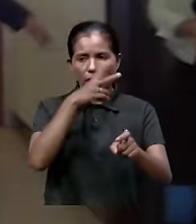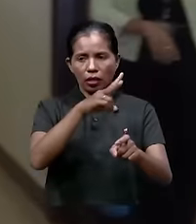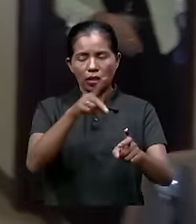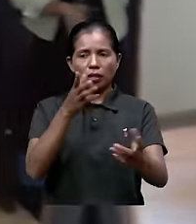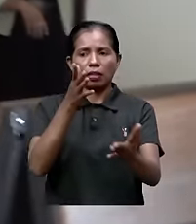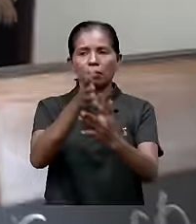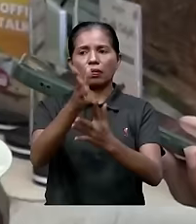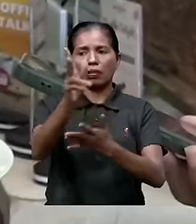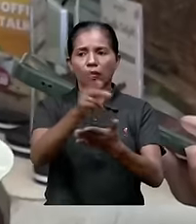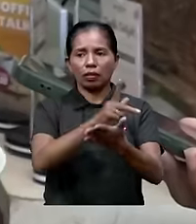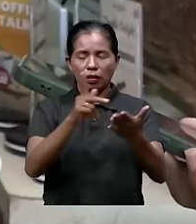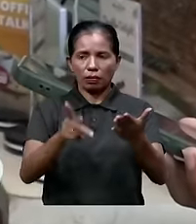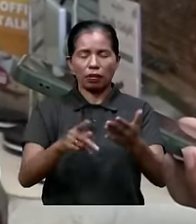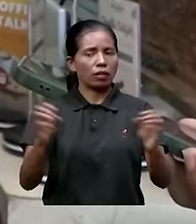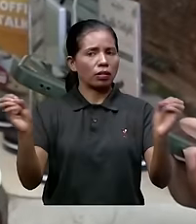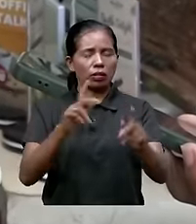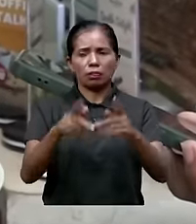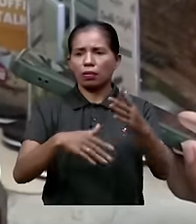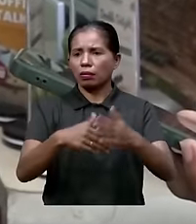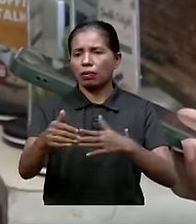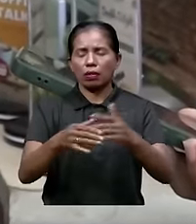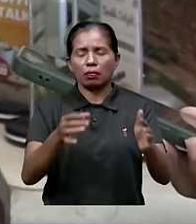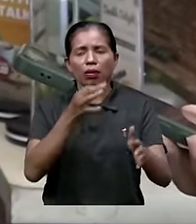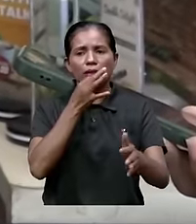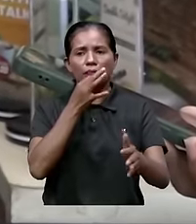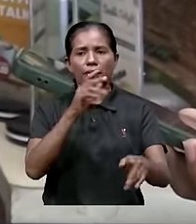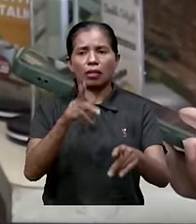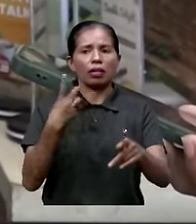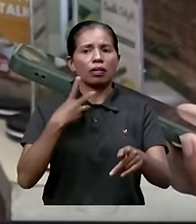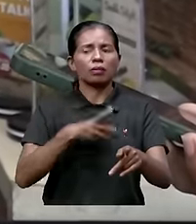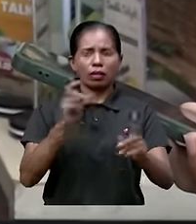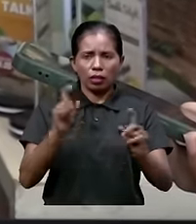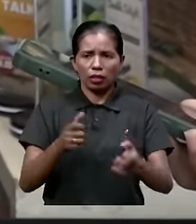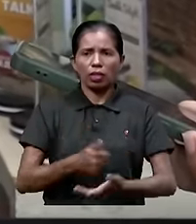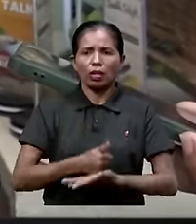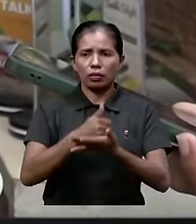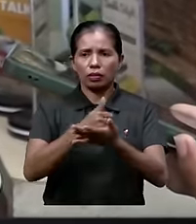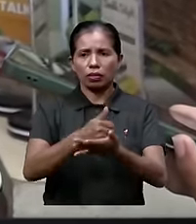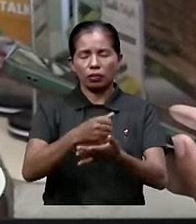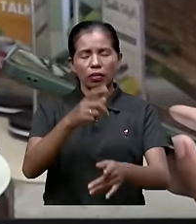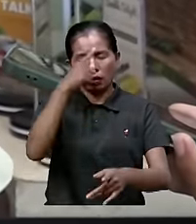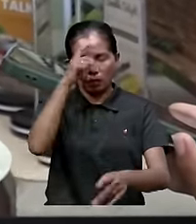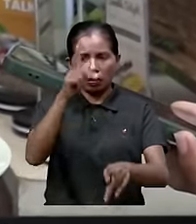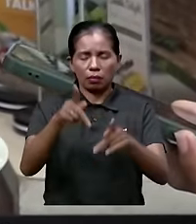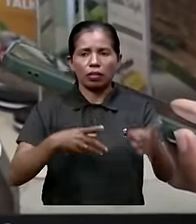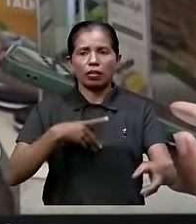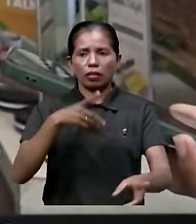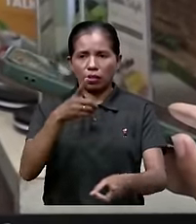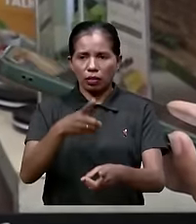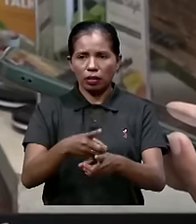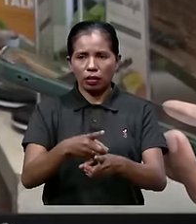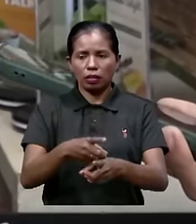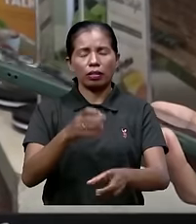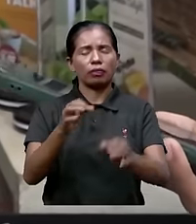tamane crime. Nela os ema qualquer mahang, ema qualquer mos ami tem que defender. Tamba ne emania direito. Sa mais que ema